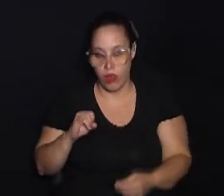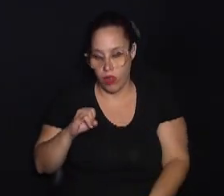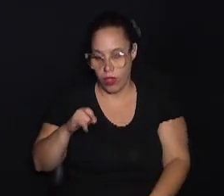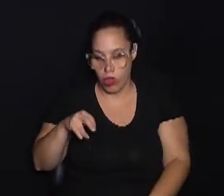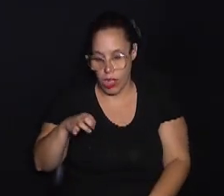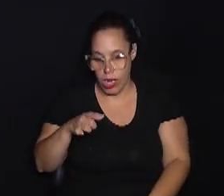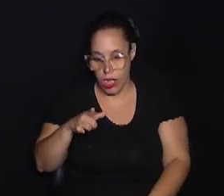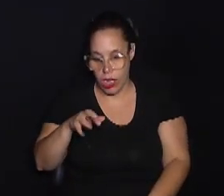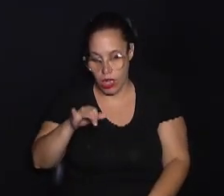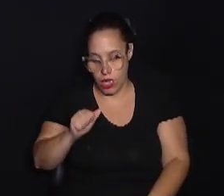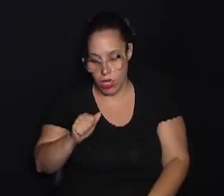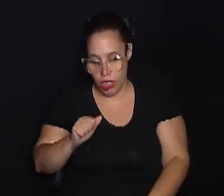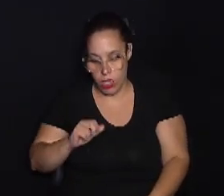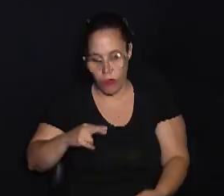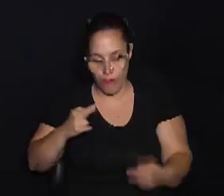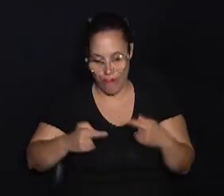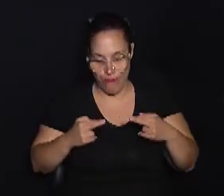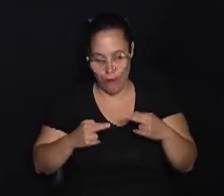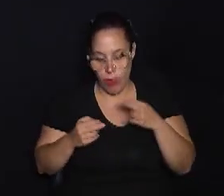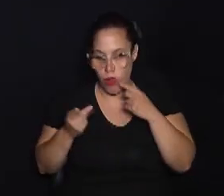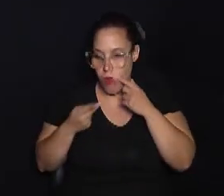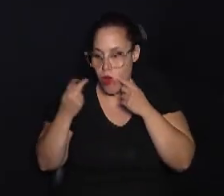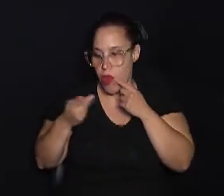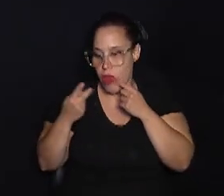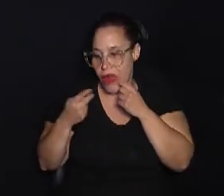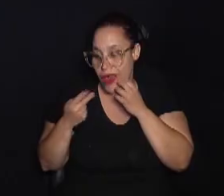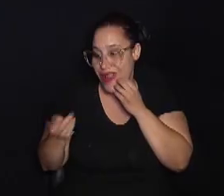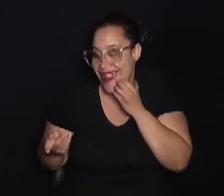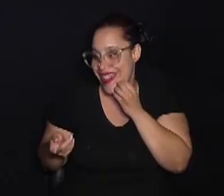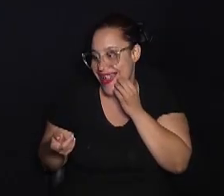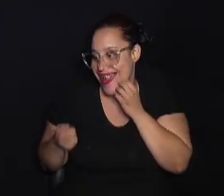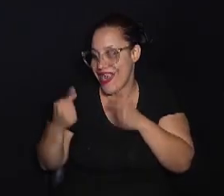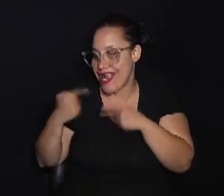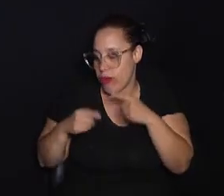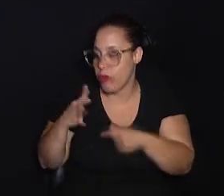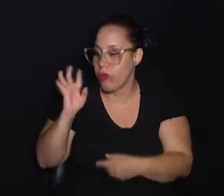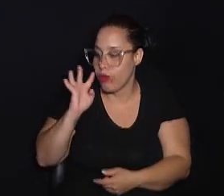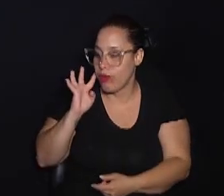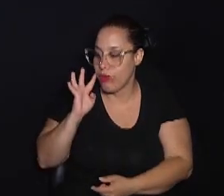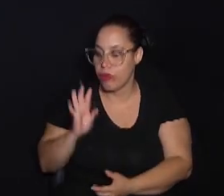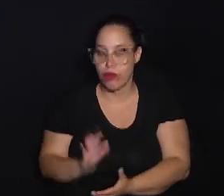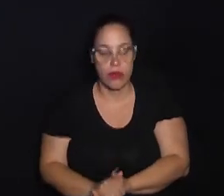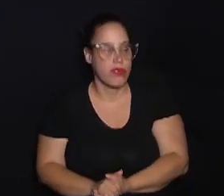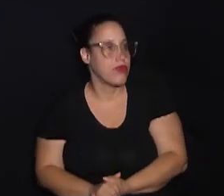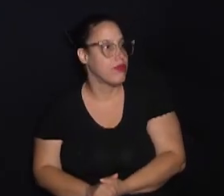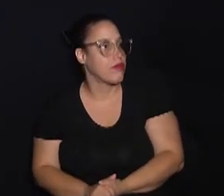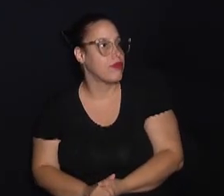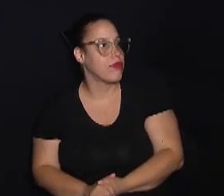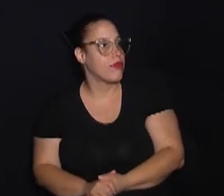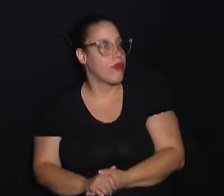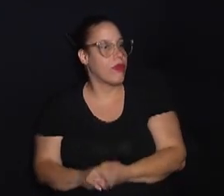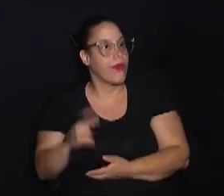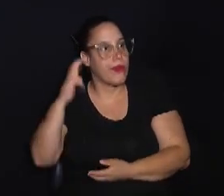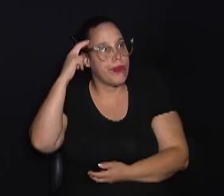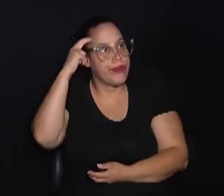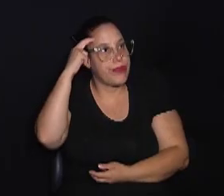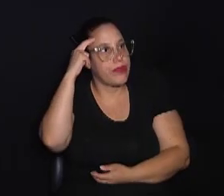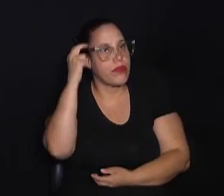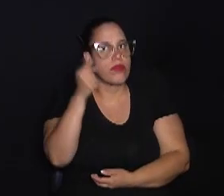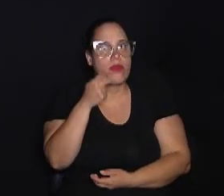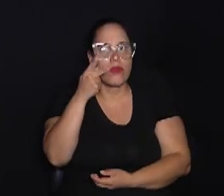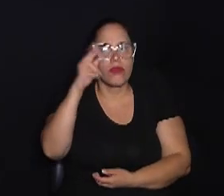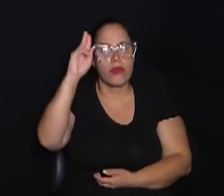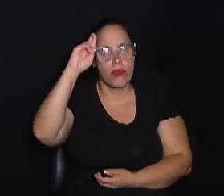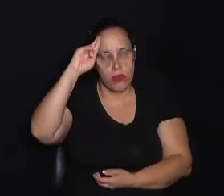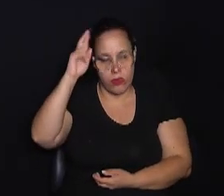religiosa. Enfim, então eles falaram um pouco sobre isso no debate, foi bem legal. E também na área da cultura, a senhora também